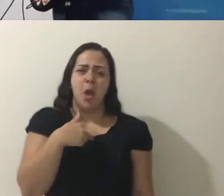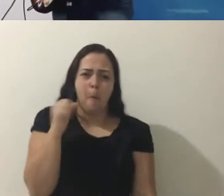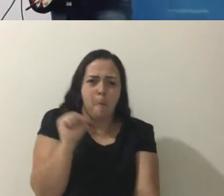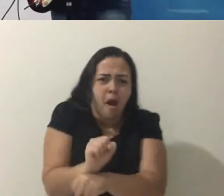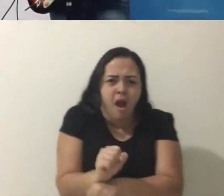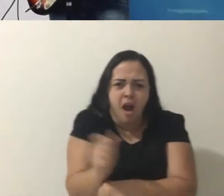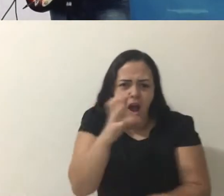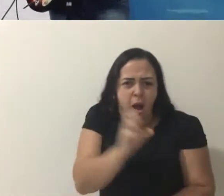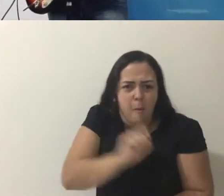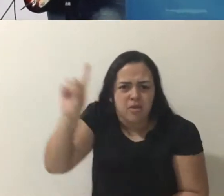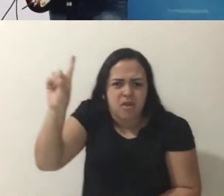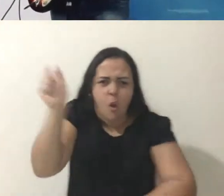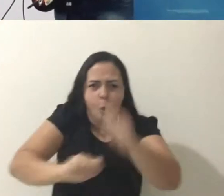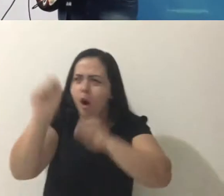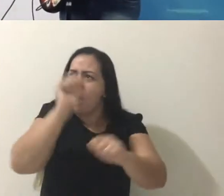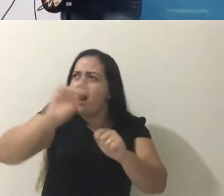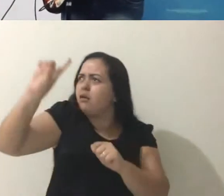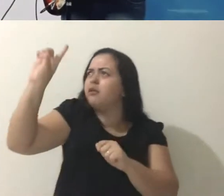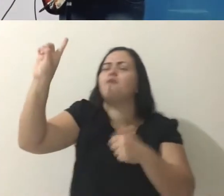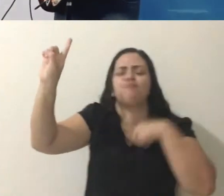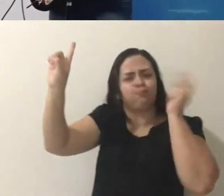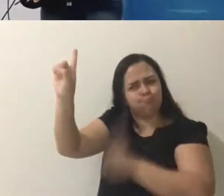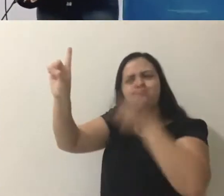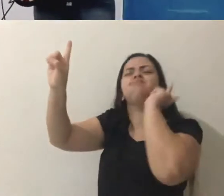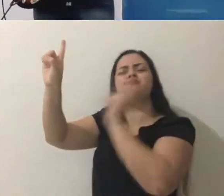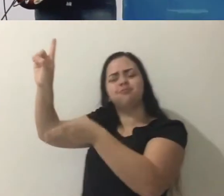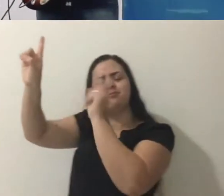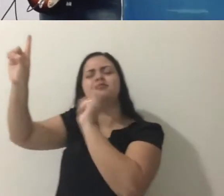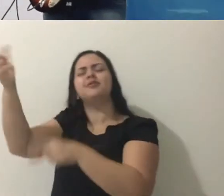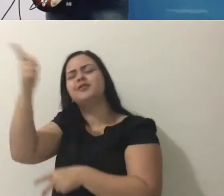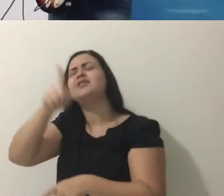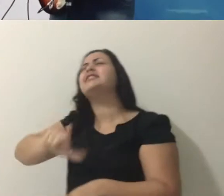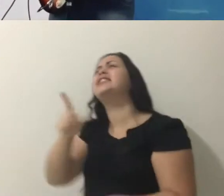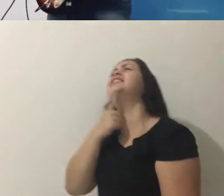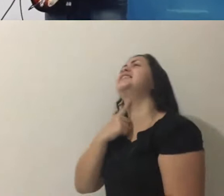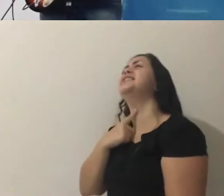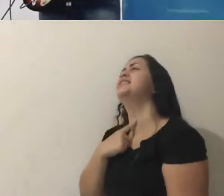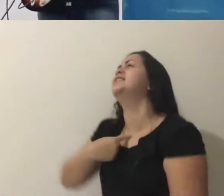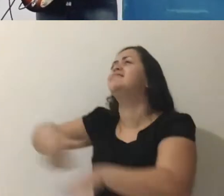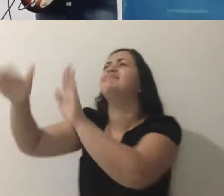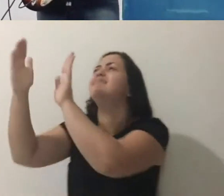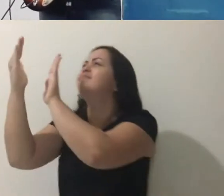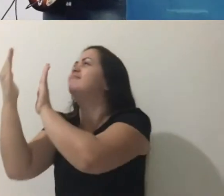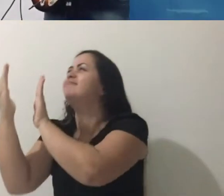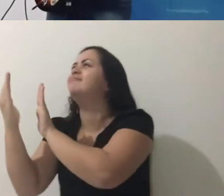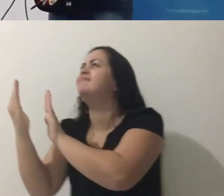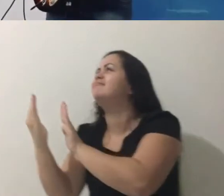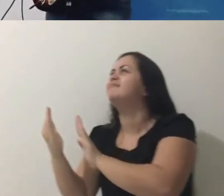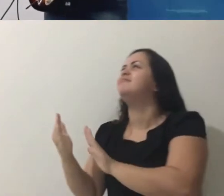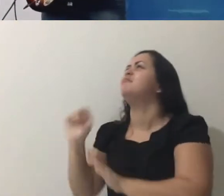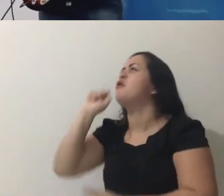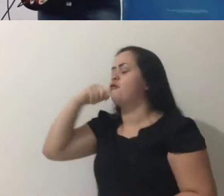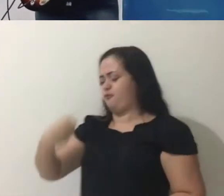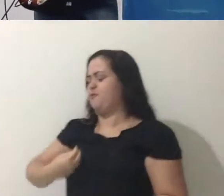deixar de te amar, eu não posso deixar de adorar, eu não posso deixar de desejar tua presença. O